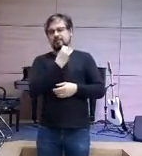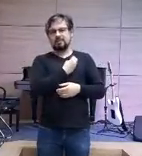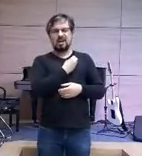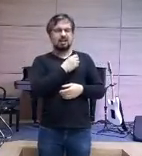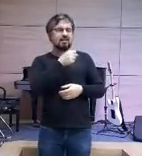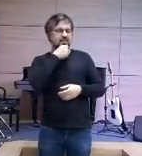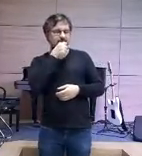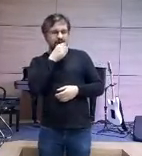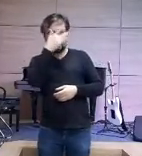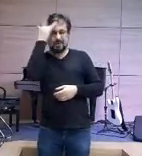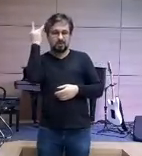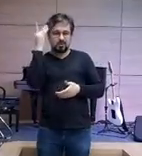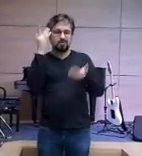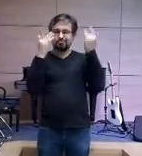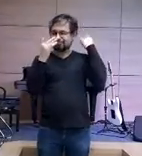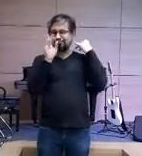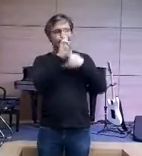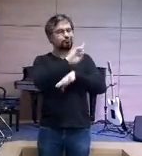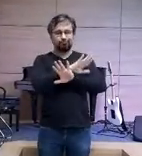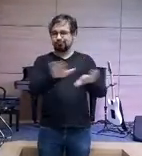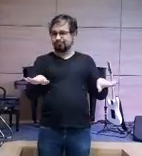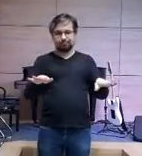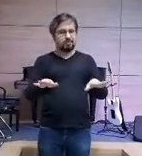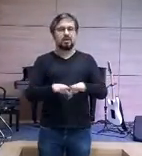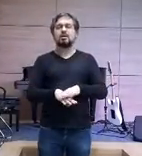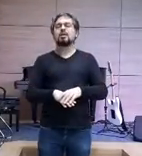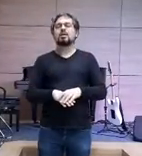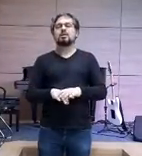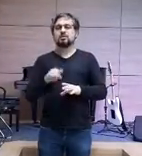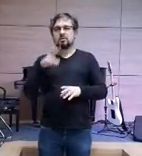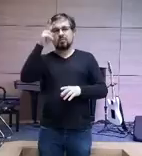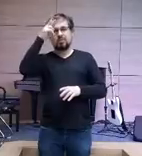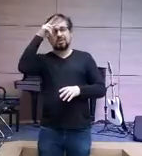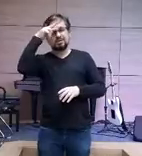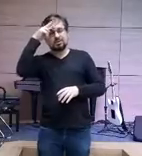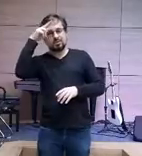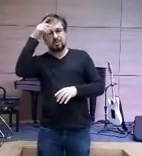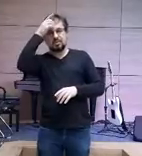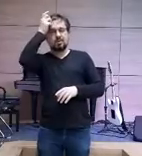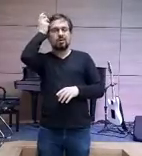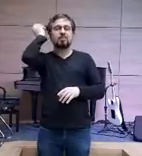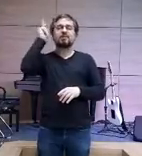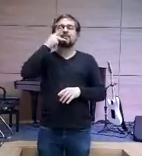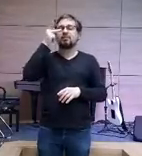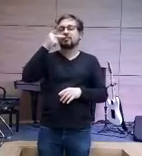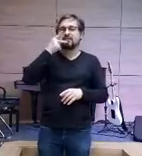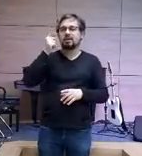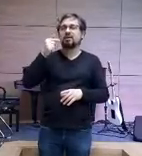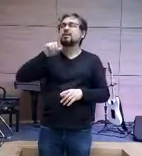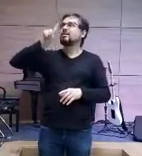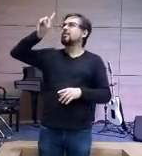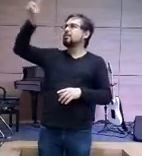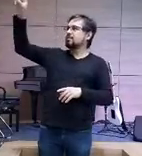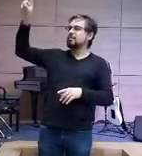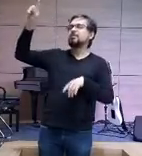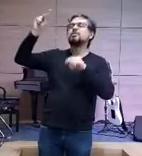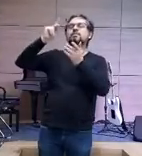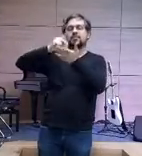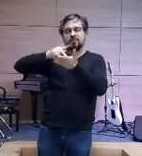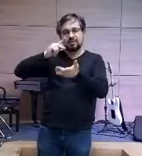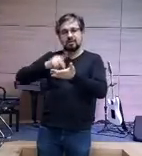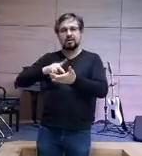aquela velha e a pessoa não existe mais ficou apenas como uma história para dizer que Deus